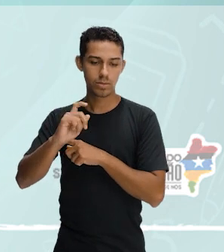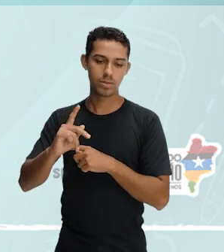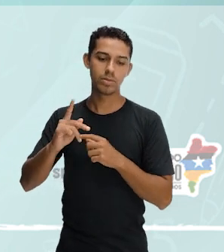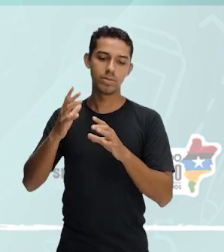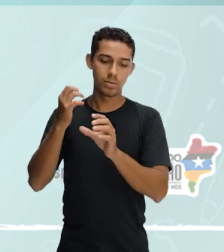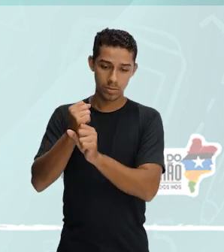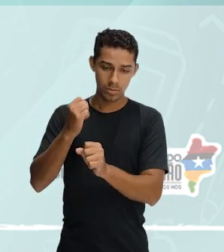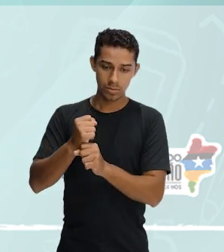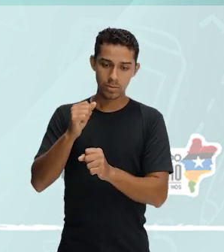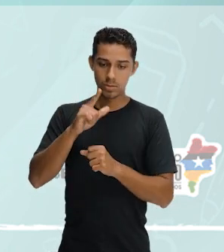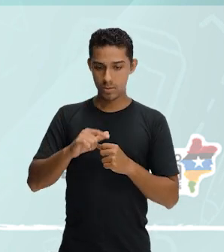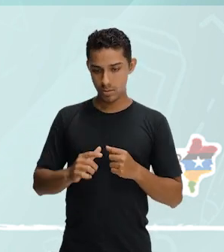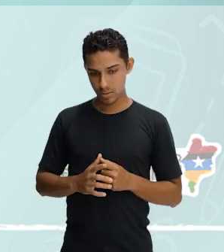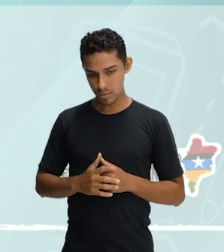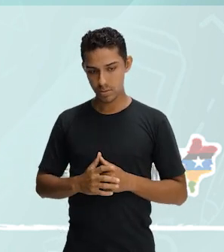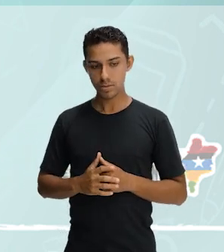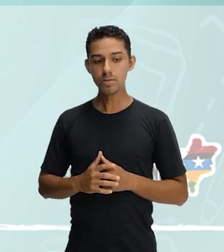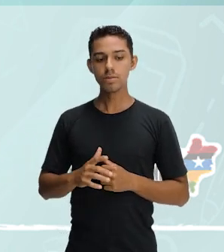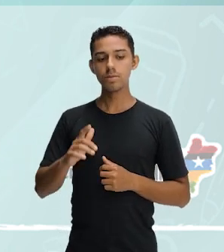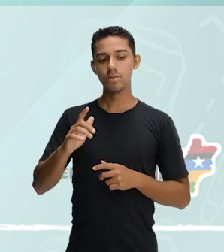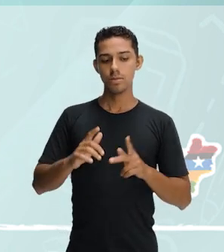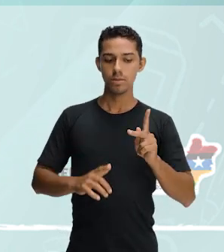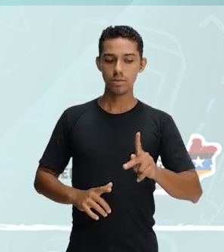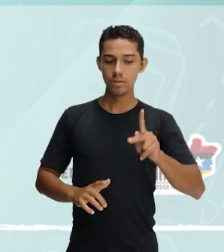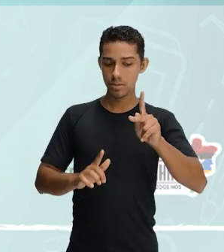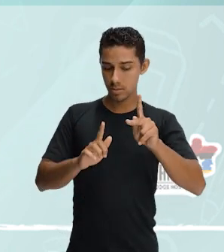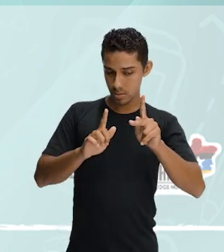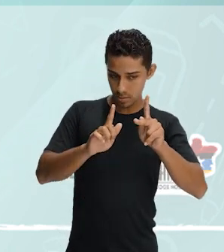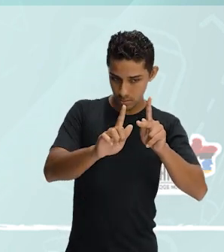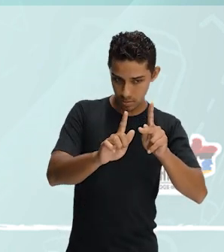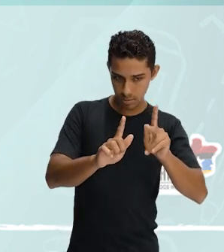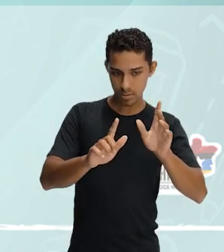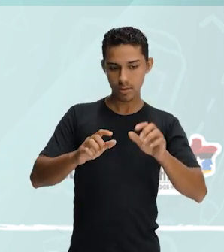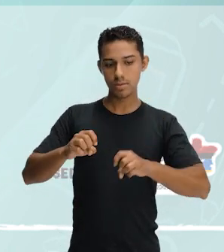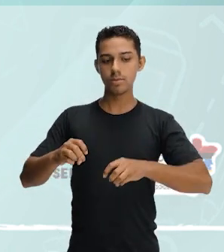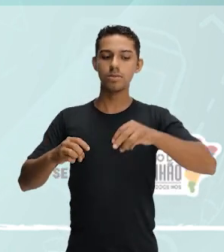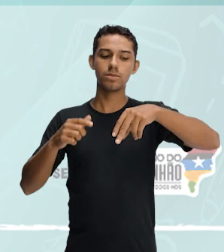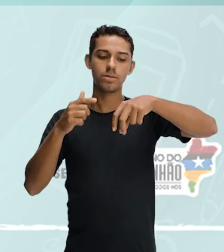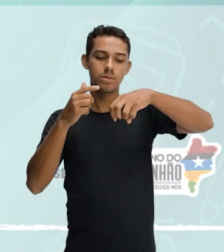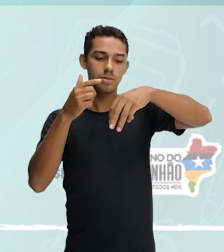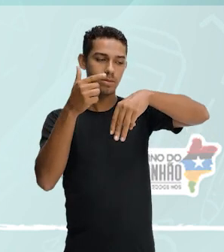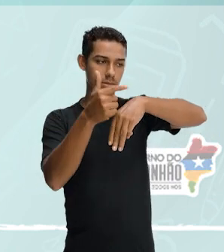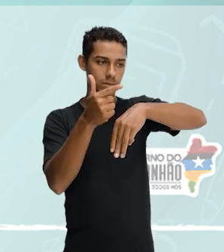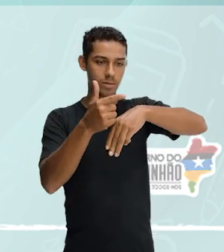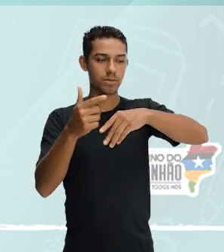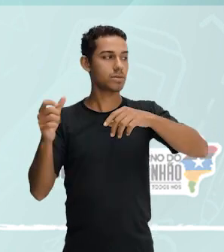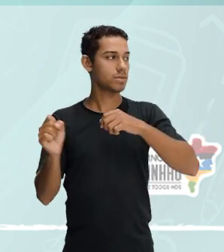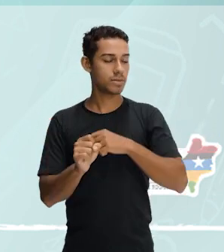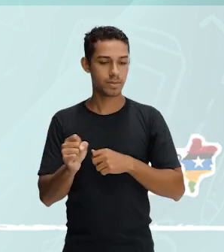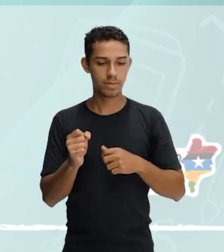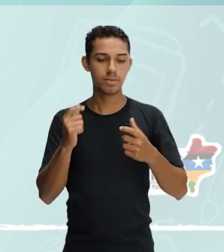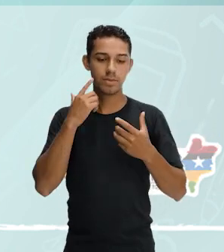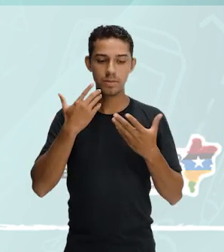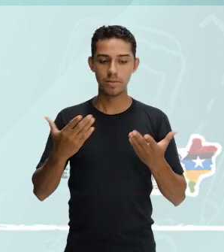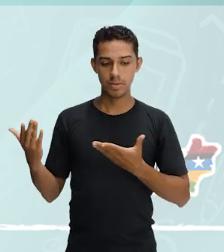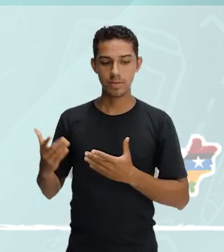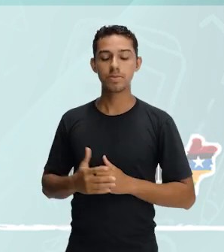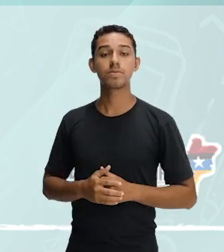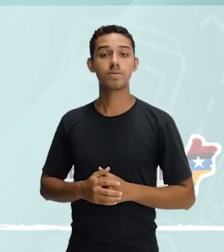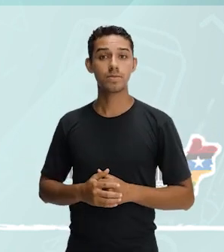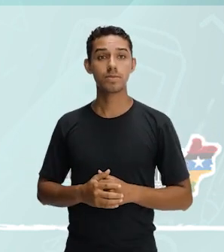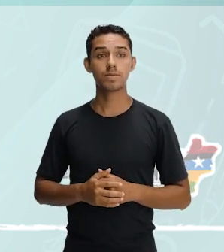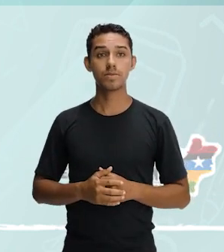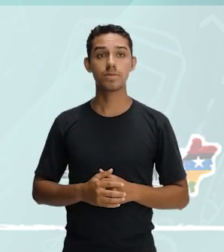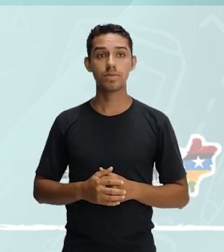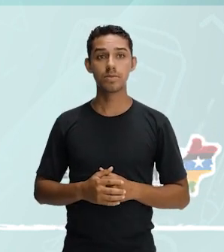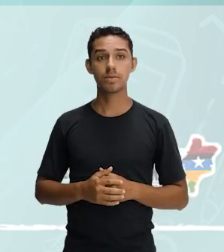em quilograma, metro por segundo, metro quadrado por segundo, né, respectivamente de. Ok? Então vamos lá. Então o corpo